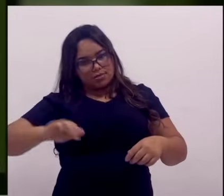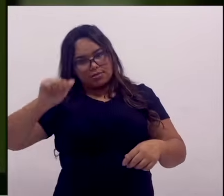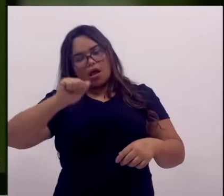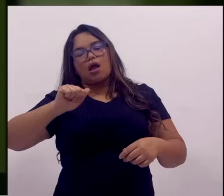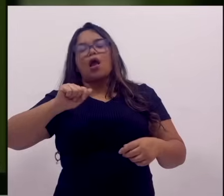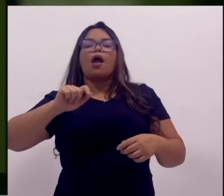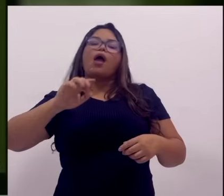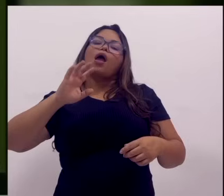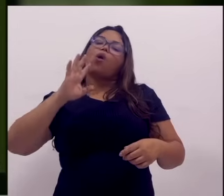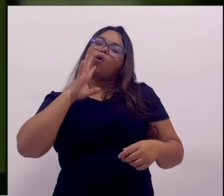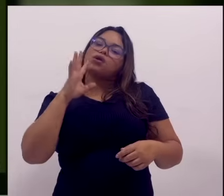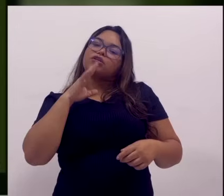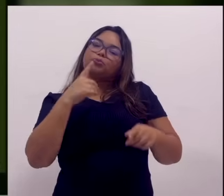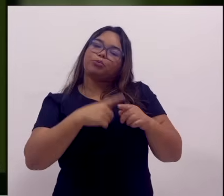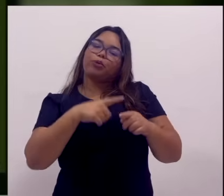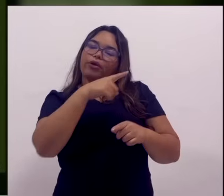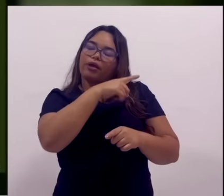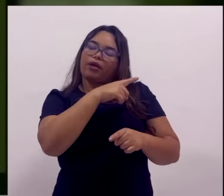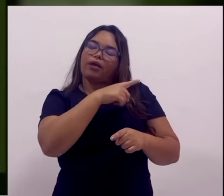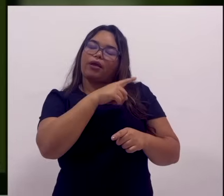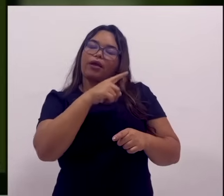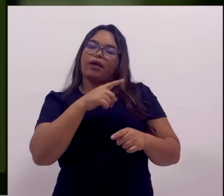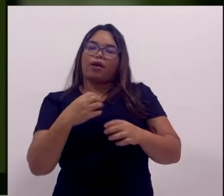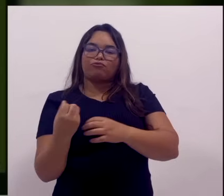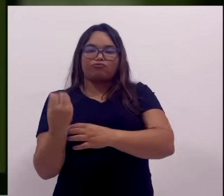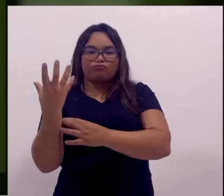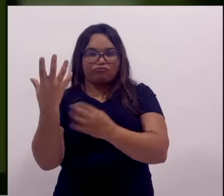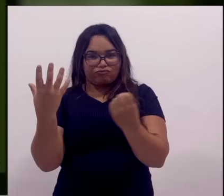por causa das suas plantas medicinais.